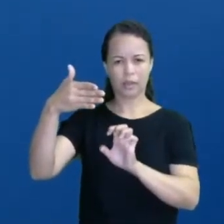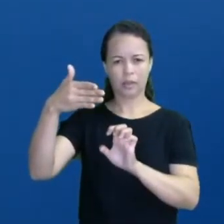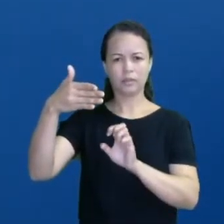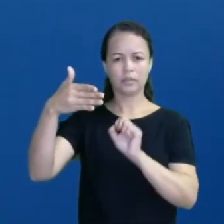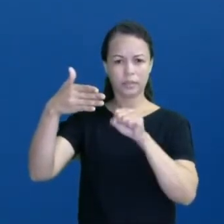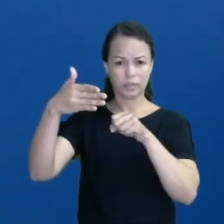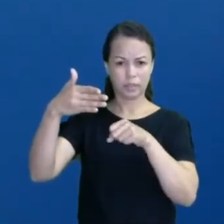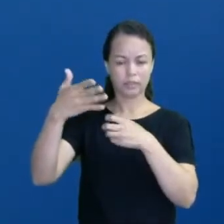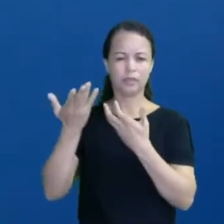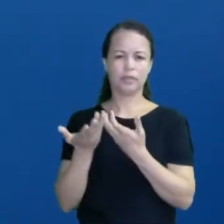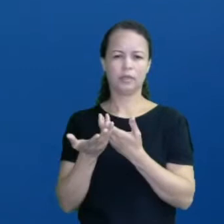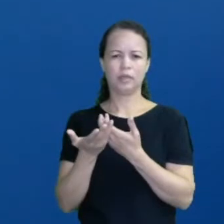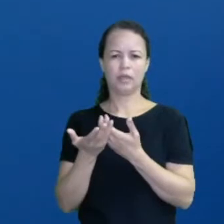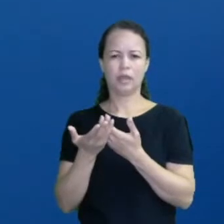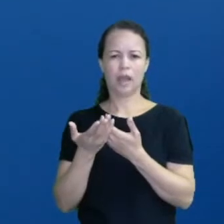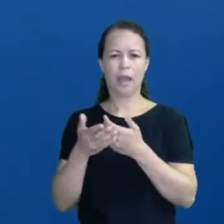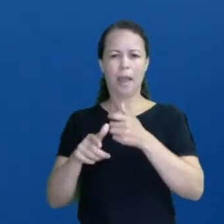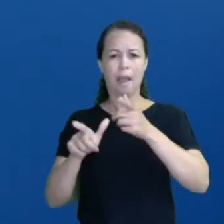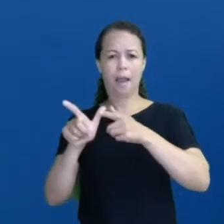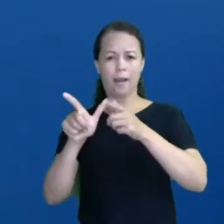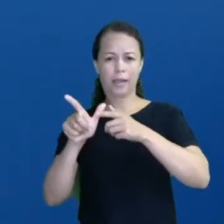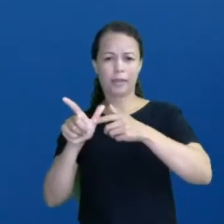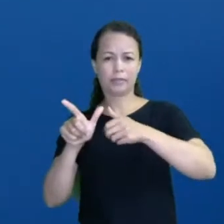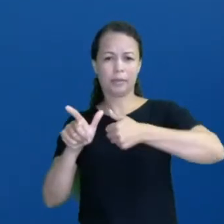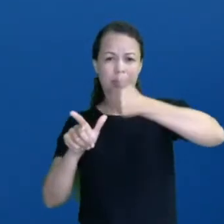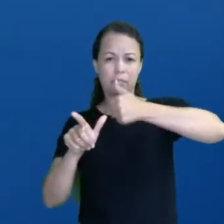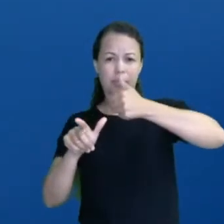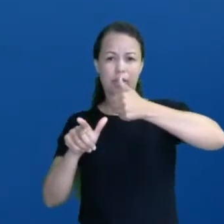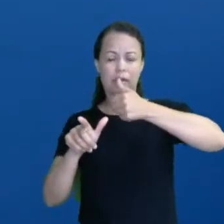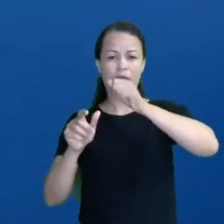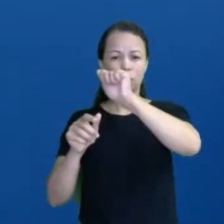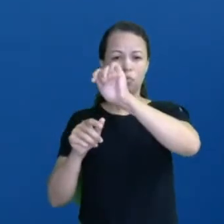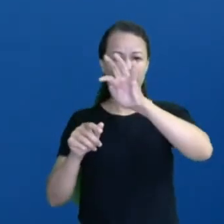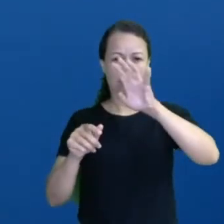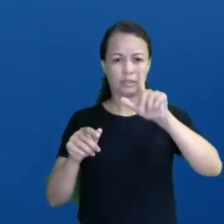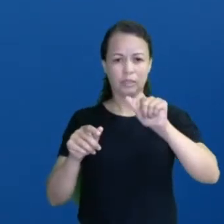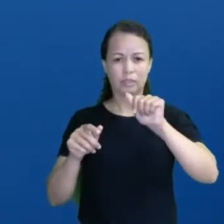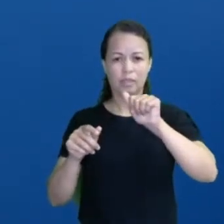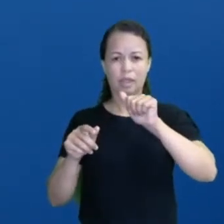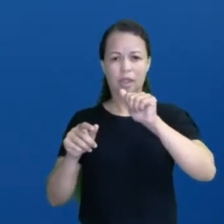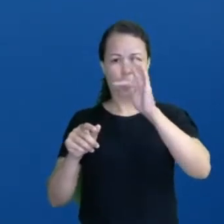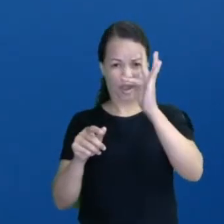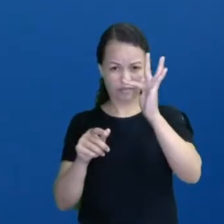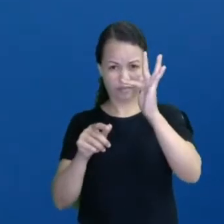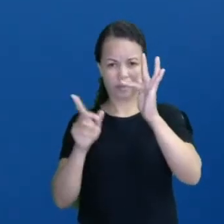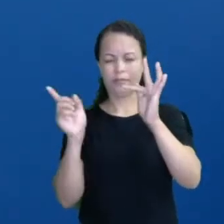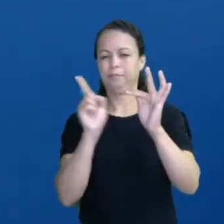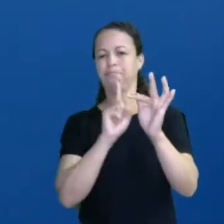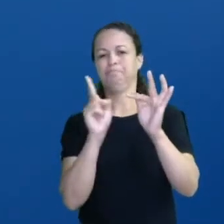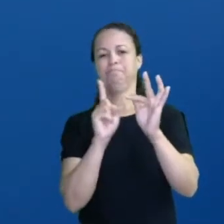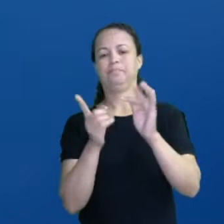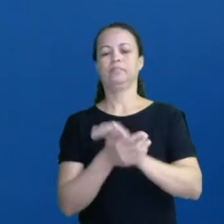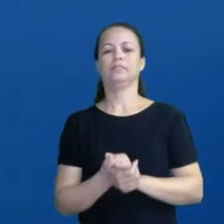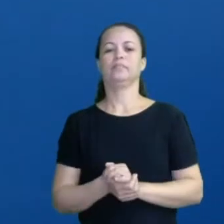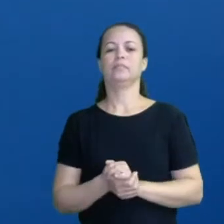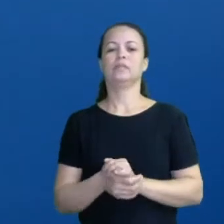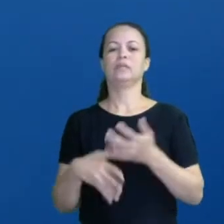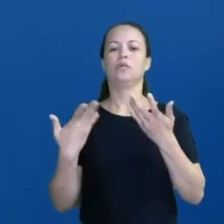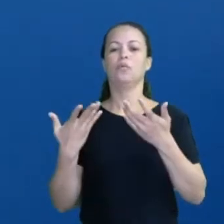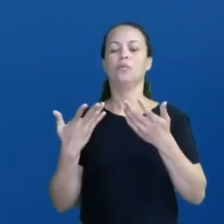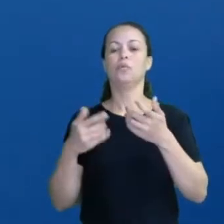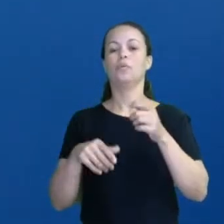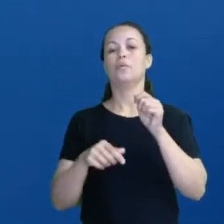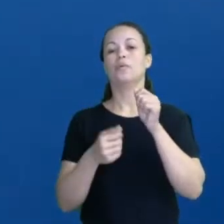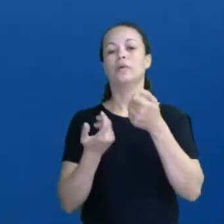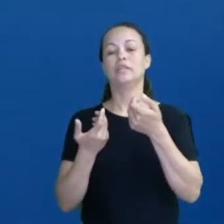primeira letra do alfabeto é o F? Não. Se fosse por ordem alfabética, o arroz